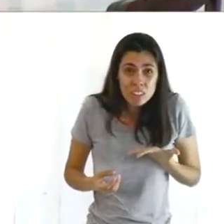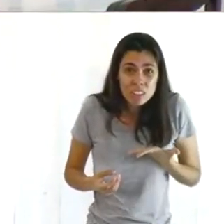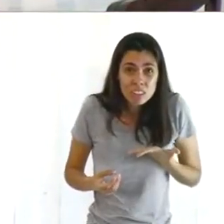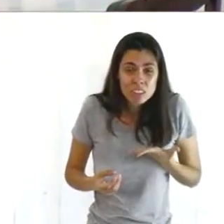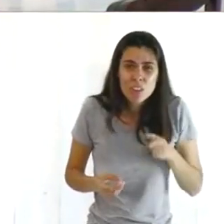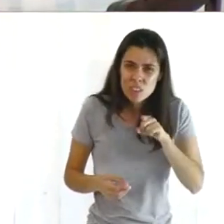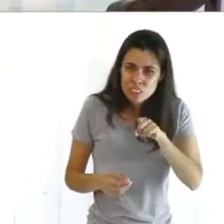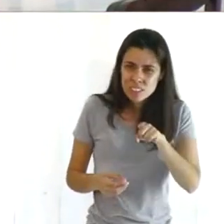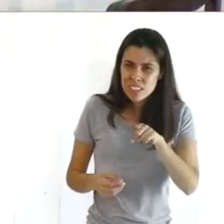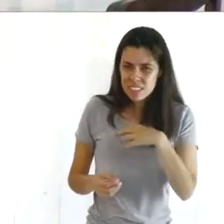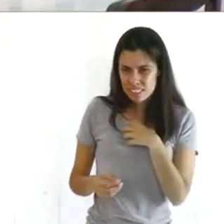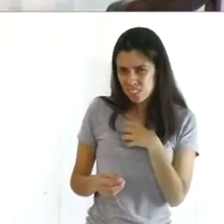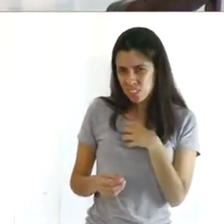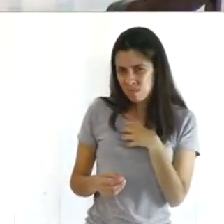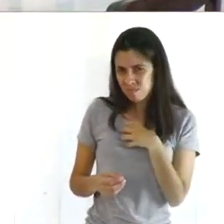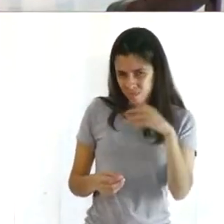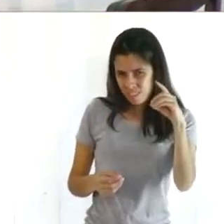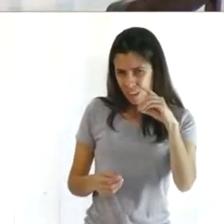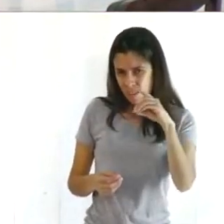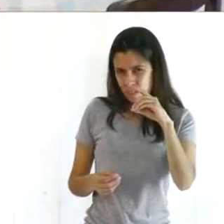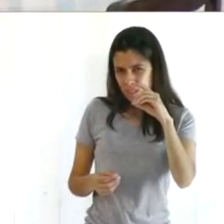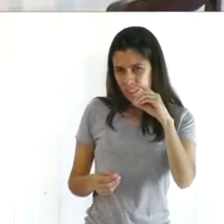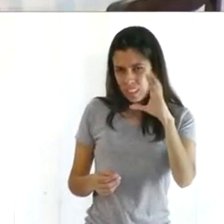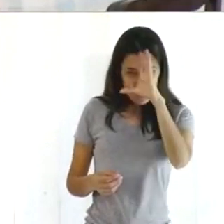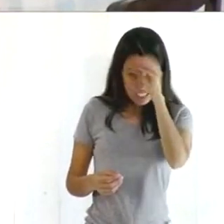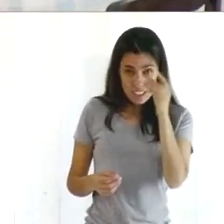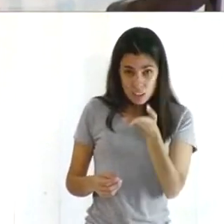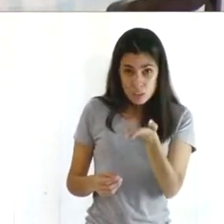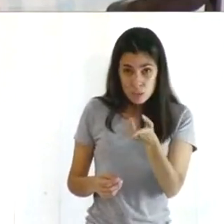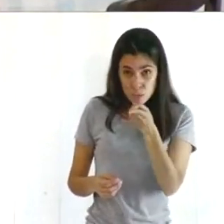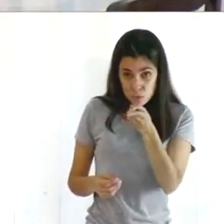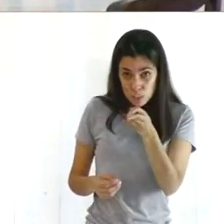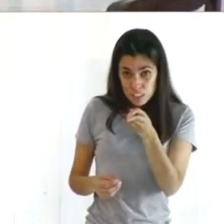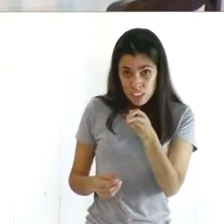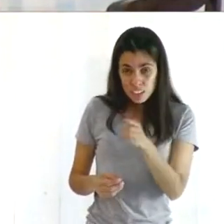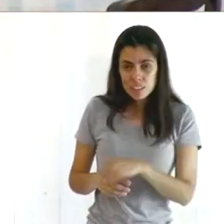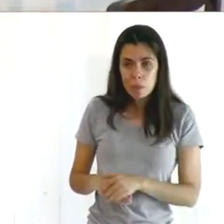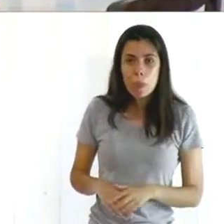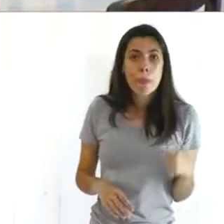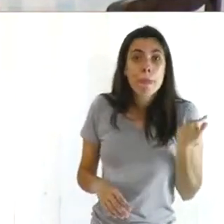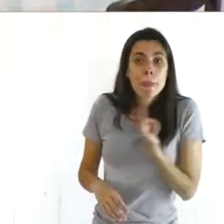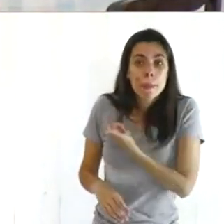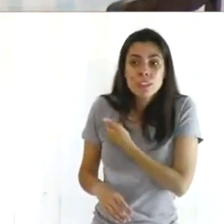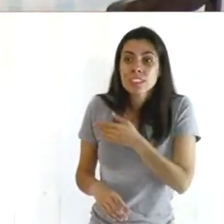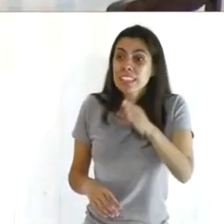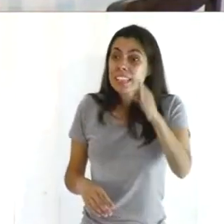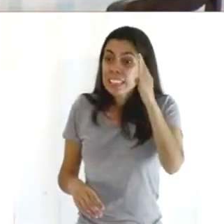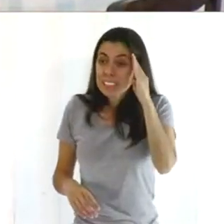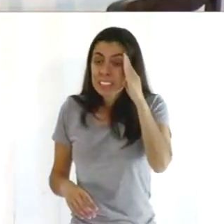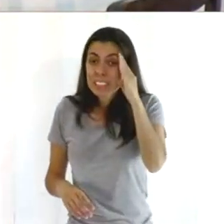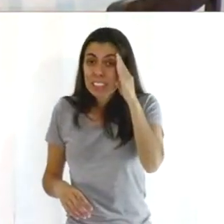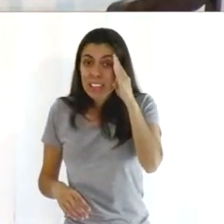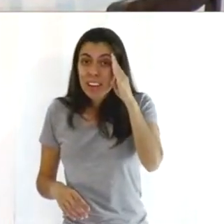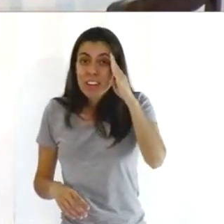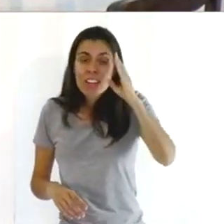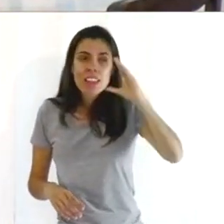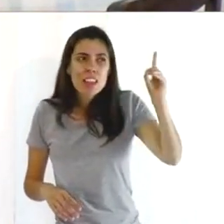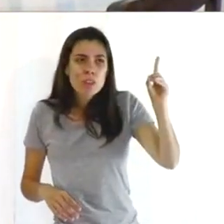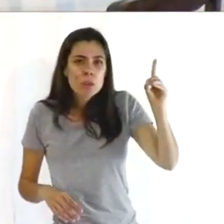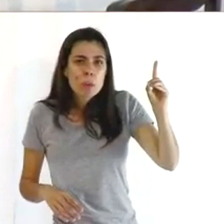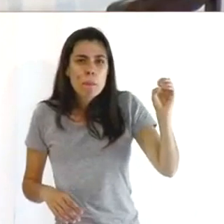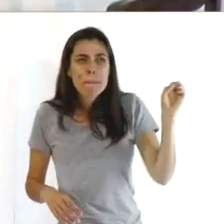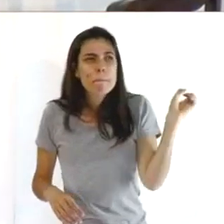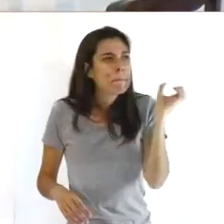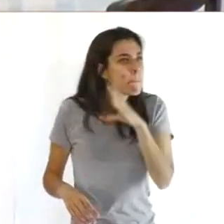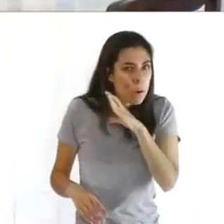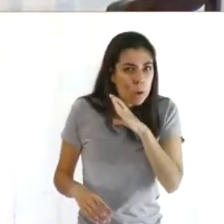assim? Ainda que eu sei, que você também sabe, que o Senhor está pronto para ouvir o nosso clamor, que o Senhor está